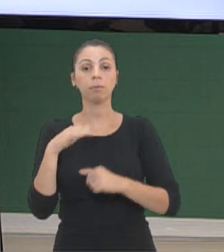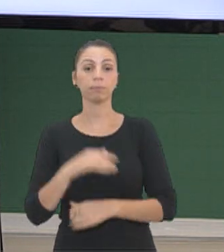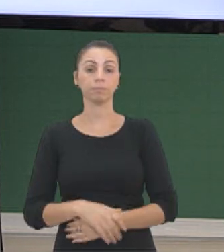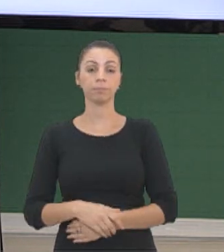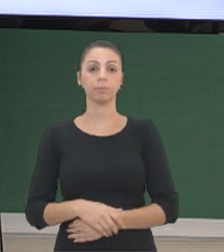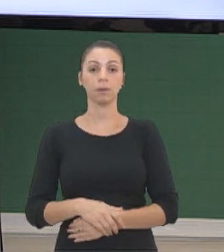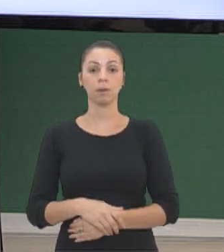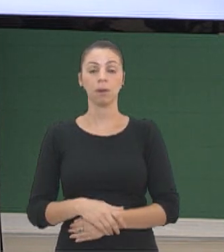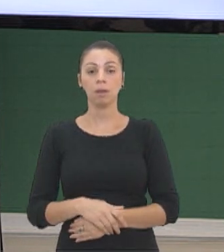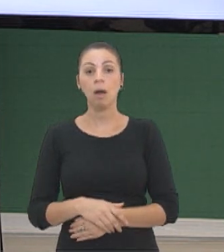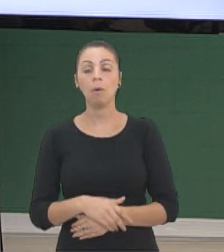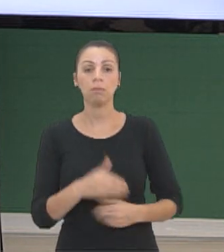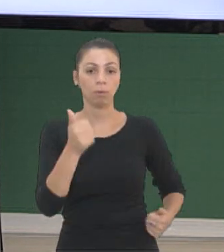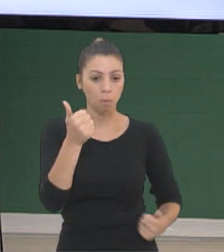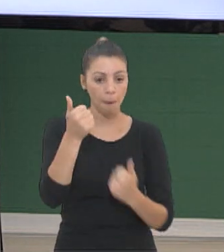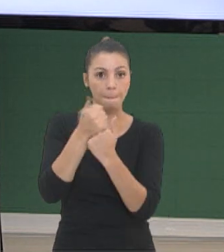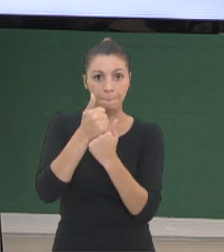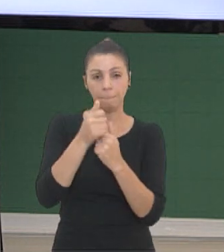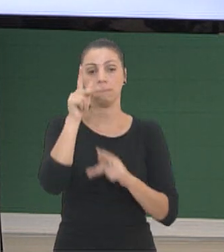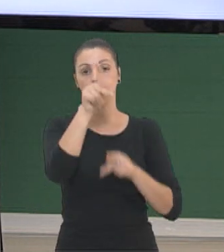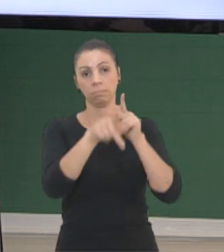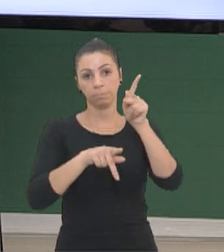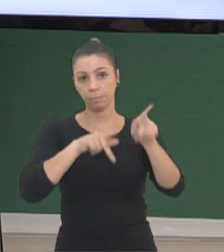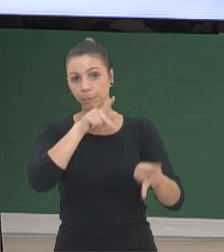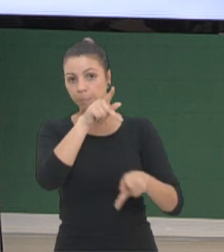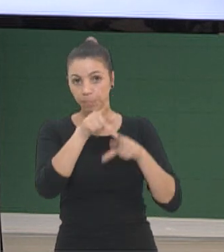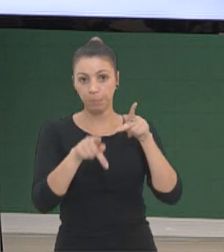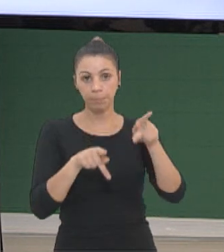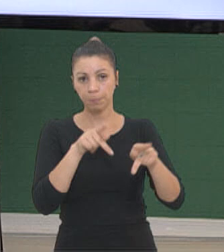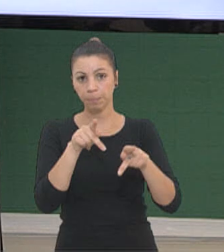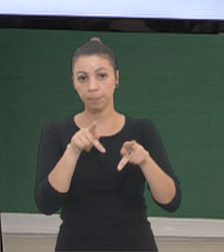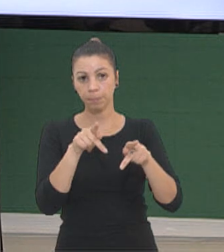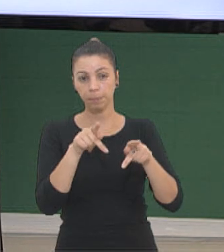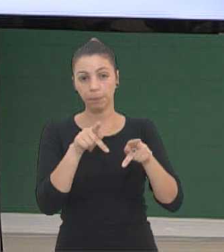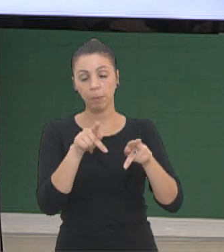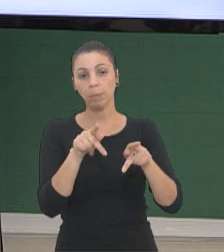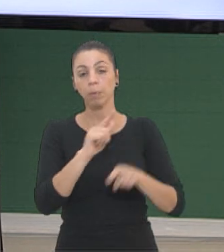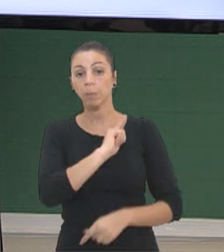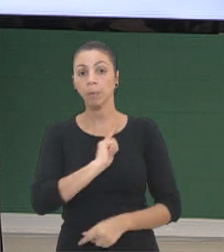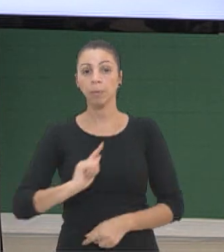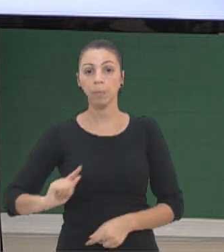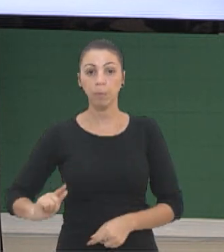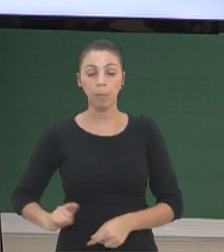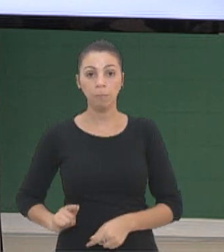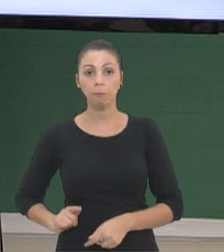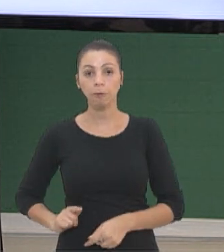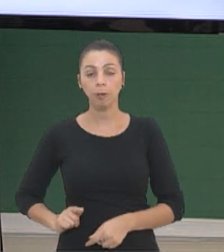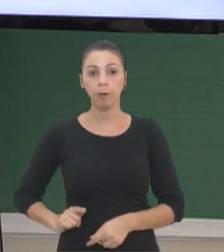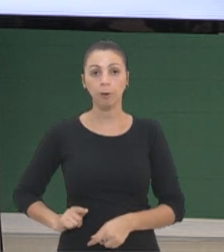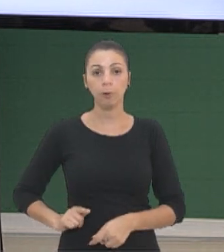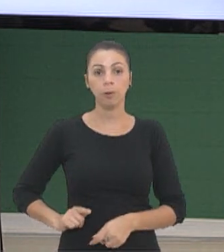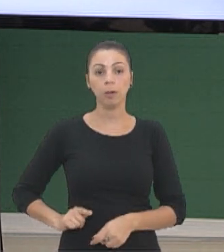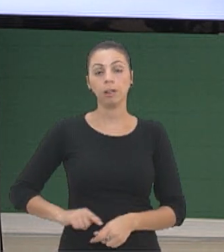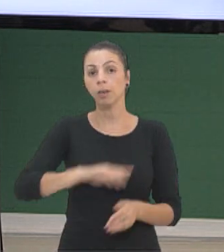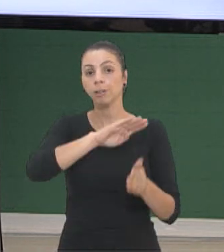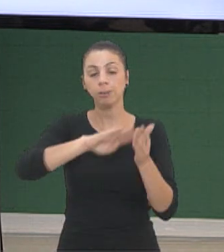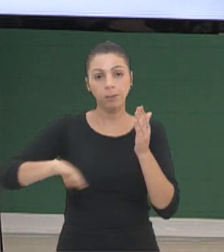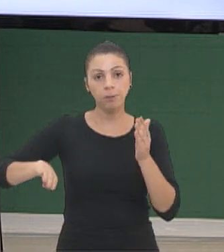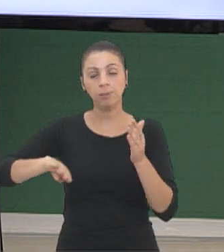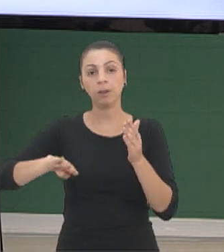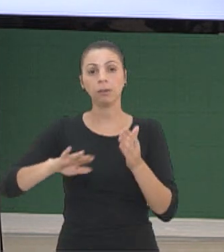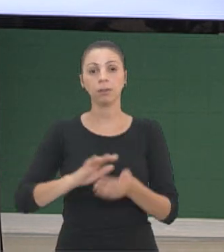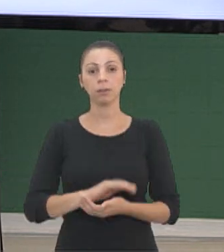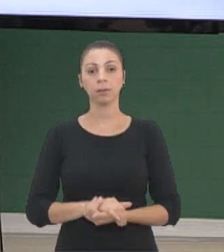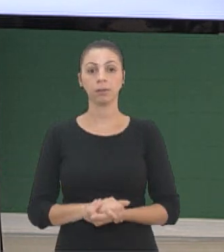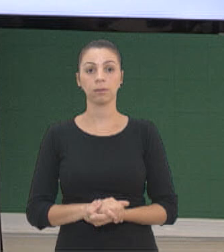com o apoio da população e o governo ele é retirado do palácio e